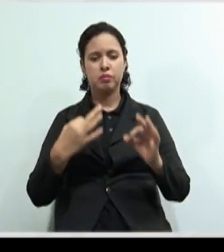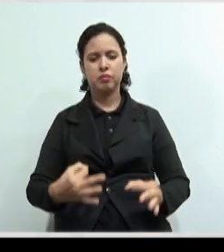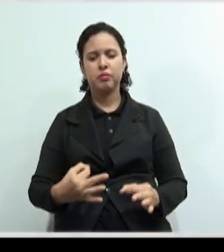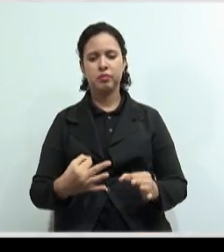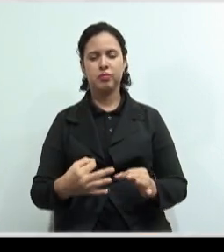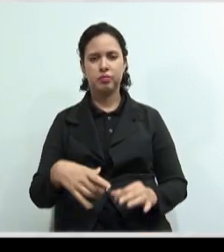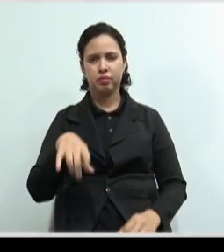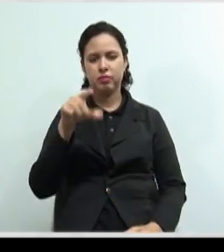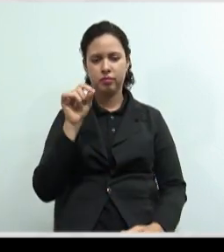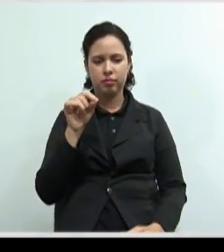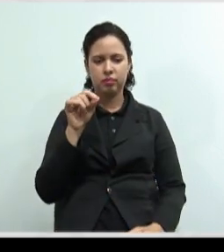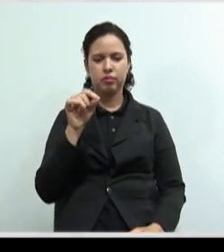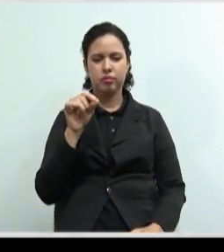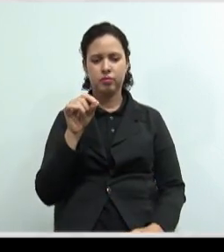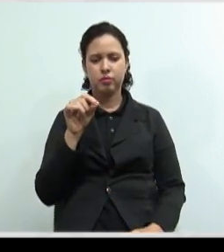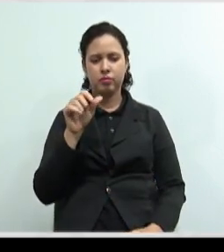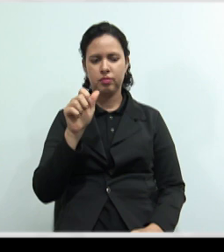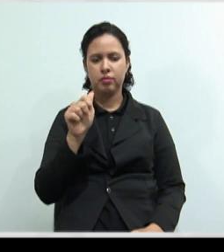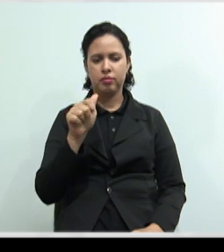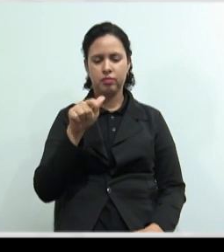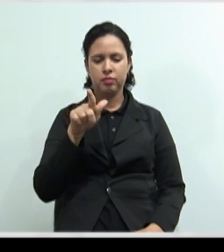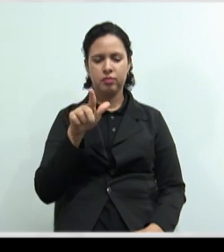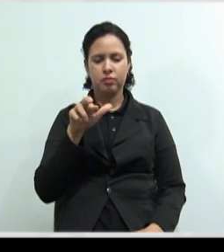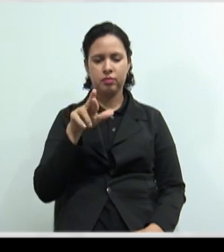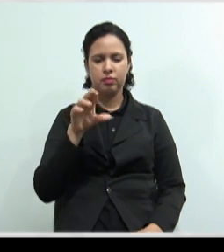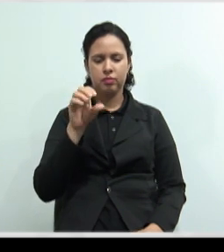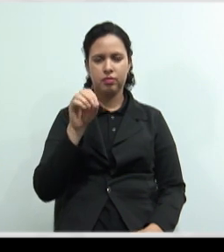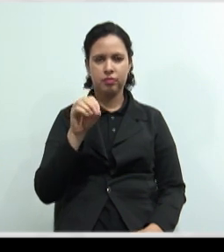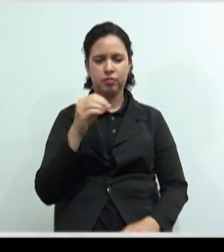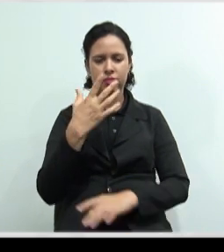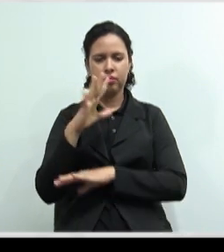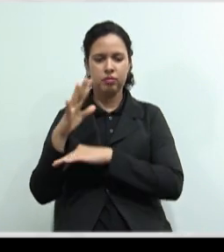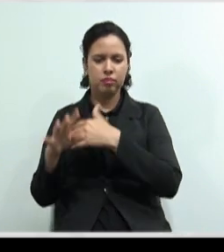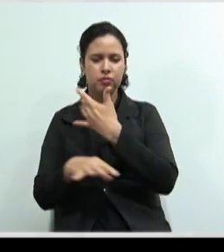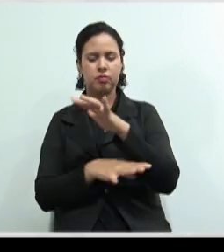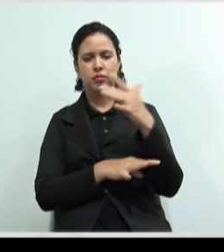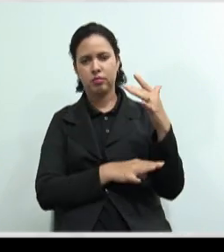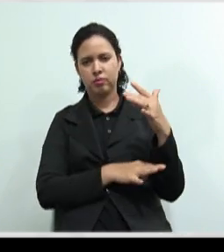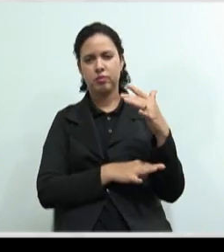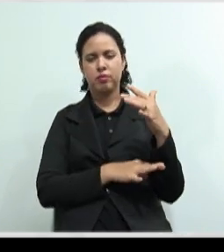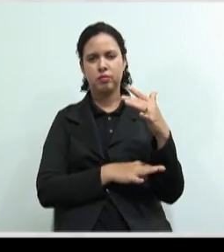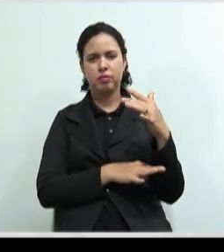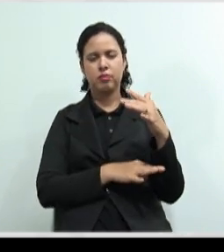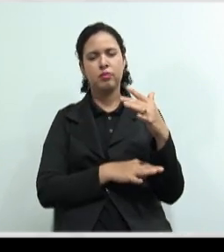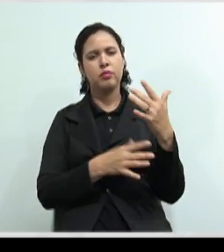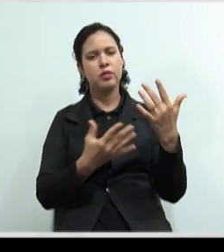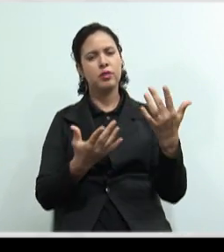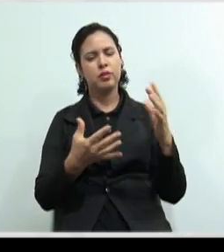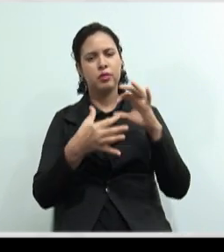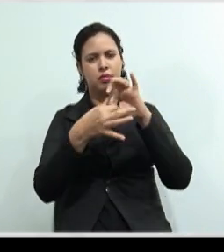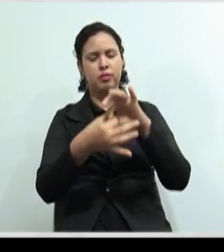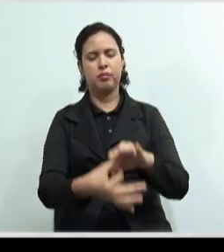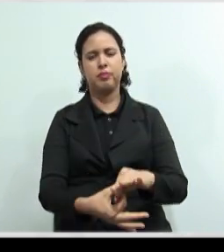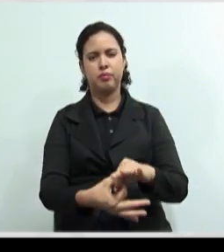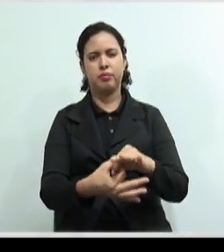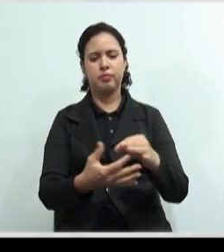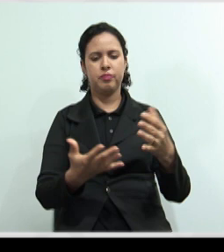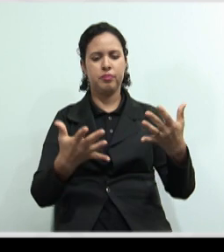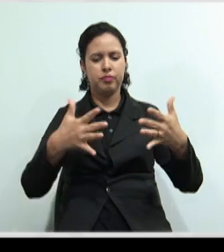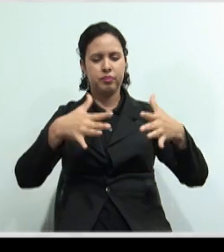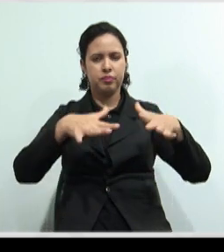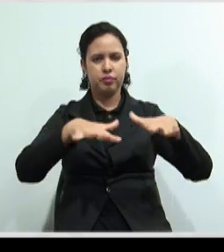optarem pela agroecologia, como a agricultura orgânica, e assim combinar inclusão social e